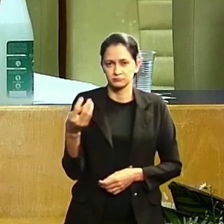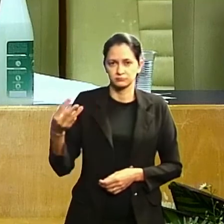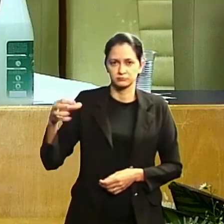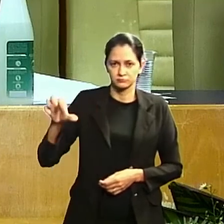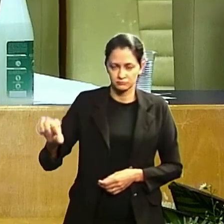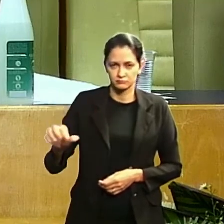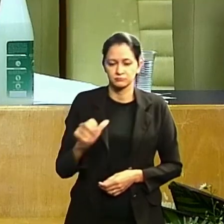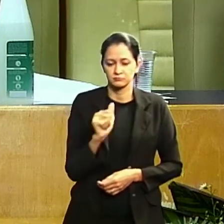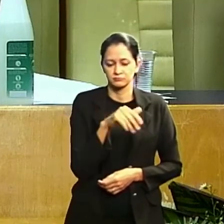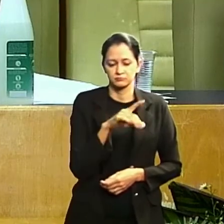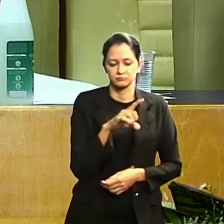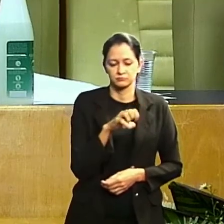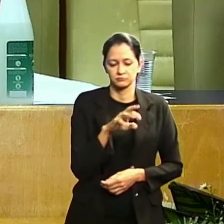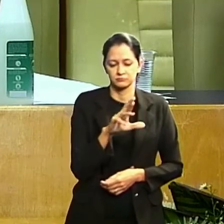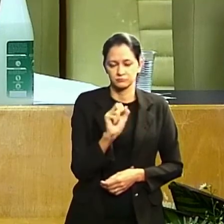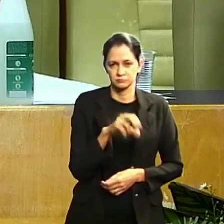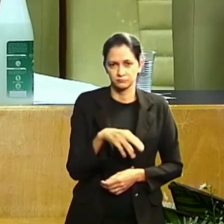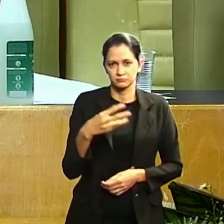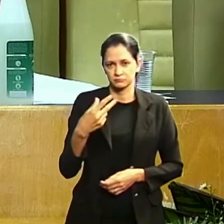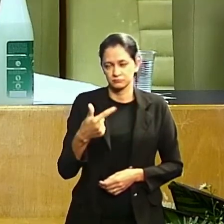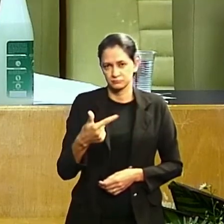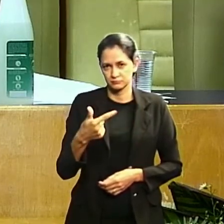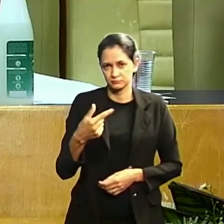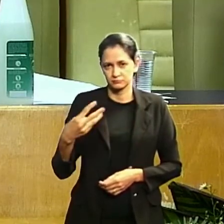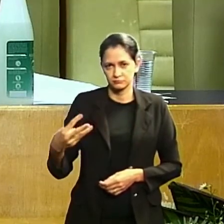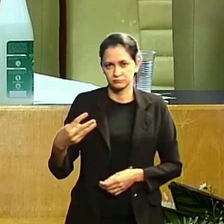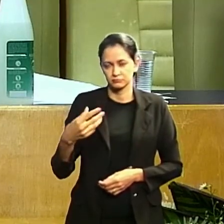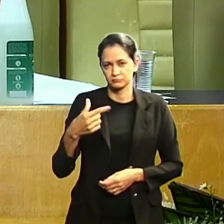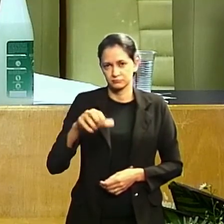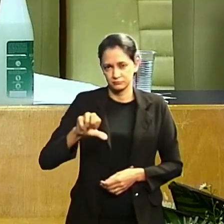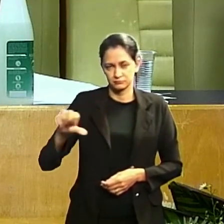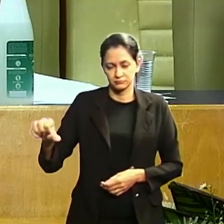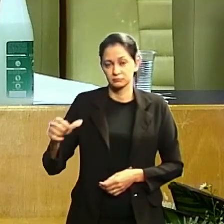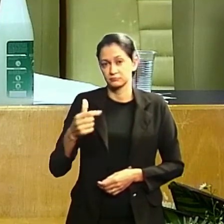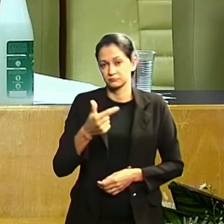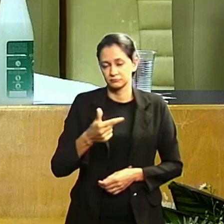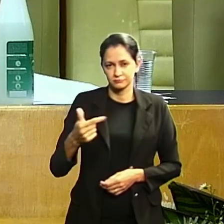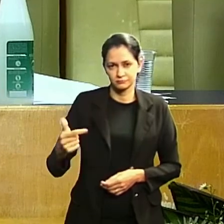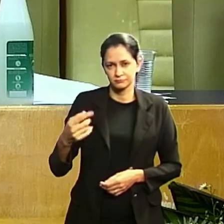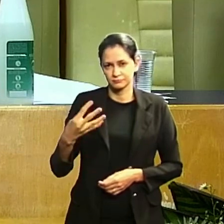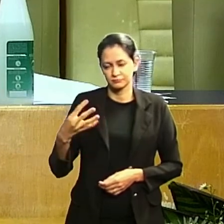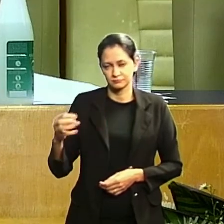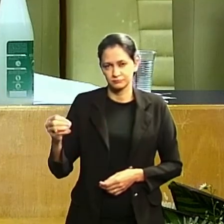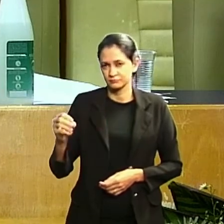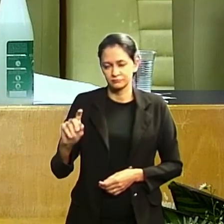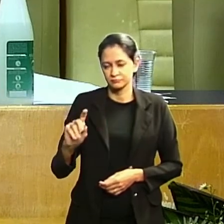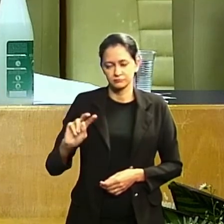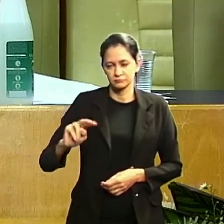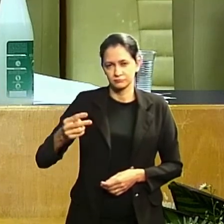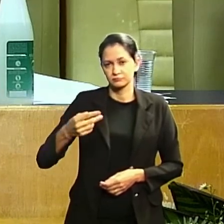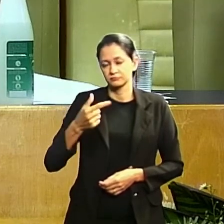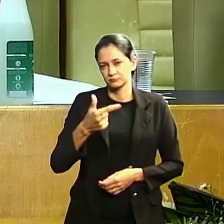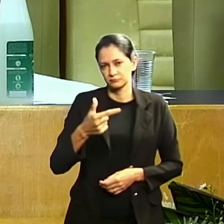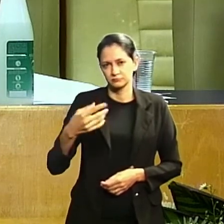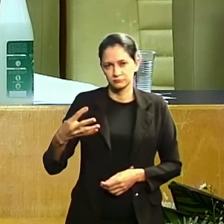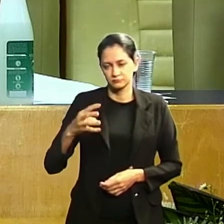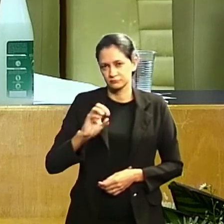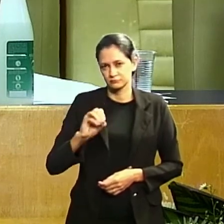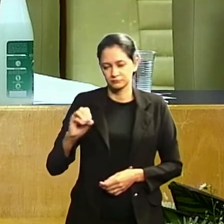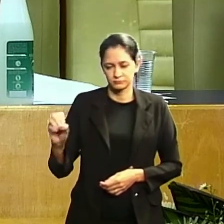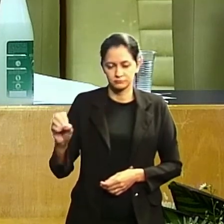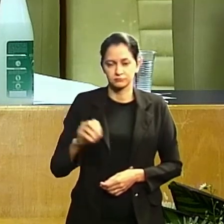2639, Anderson Salles, 2399, Anderson Salles, 2240. Aliás, ao contrário,